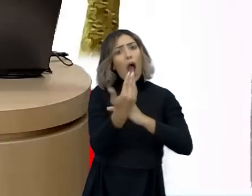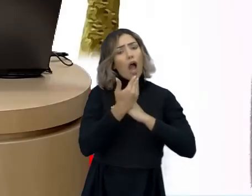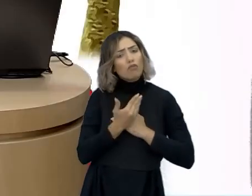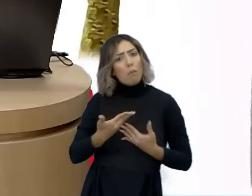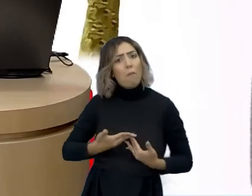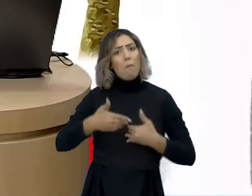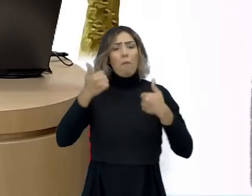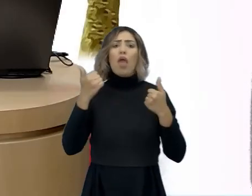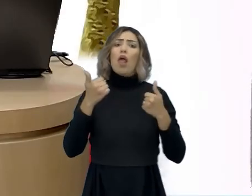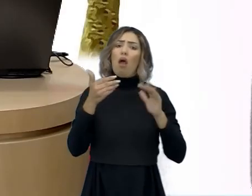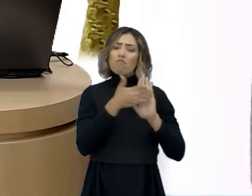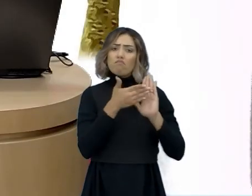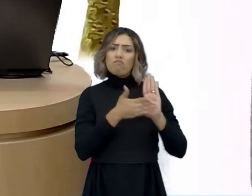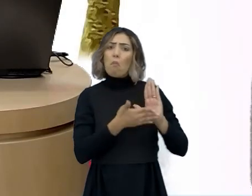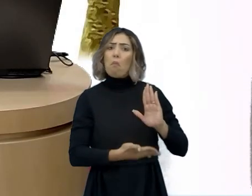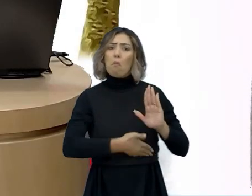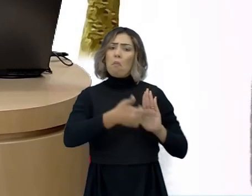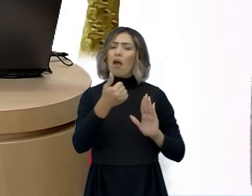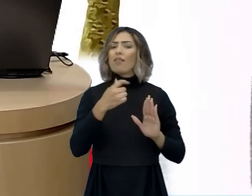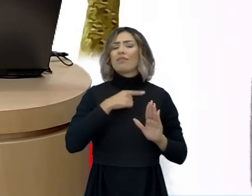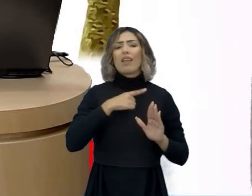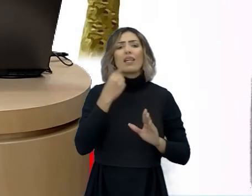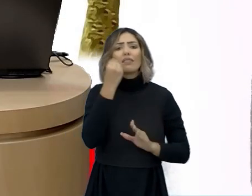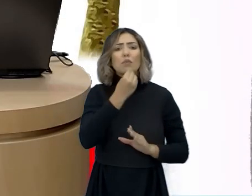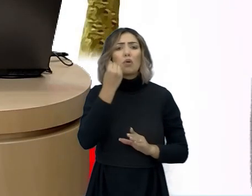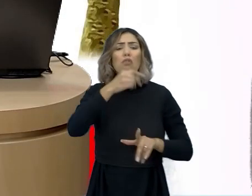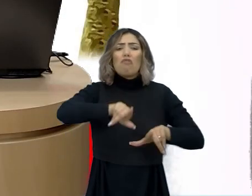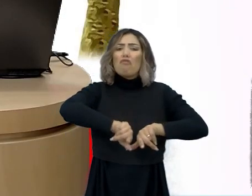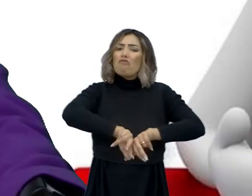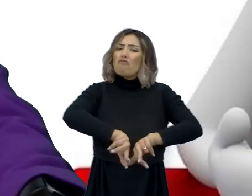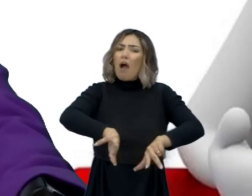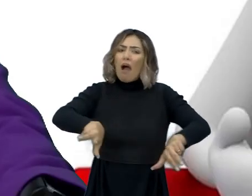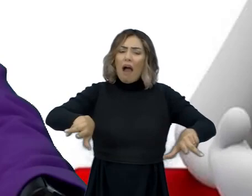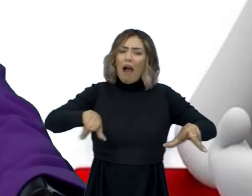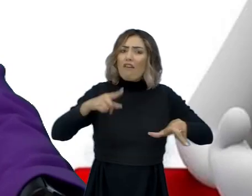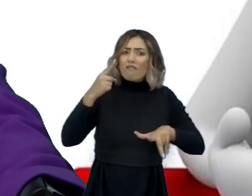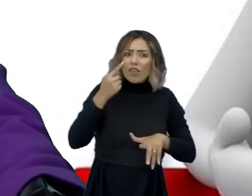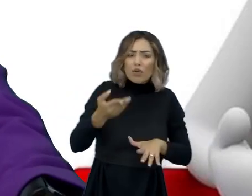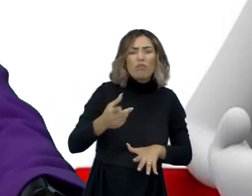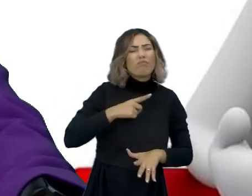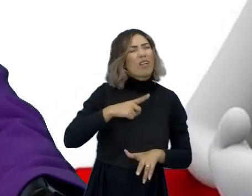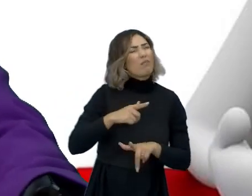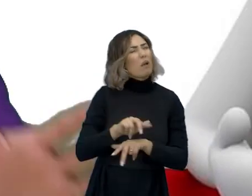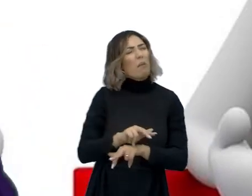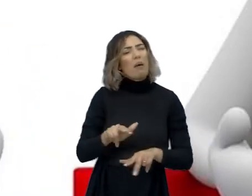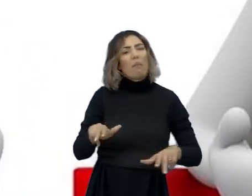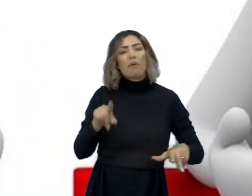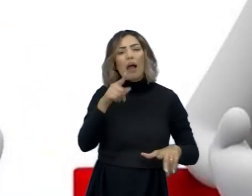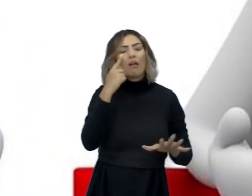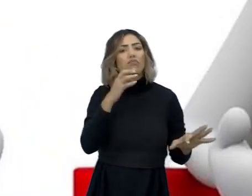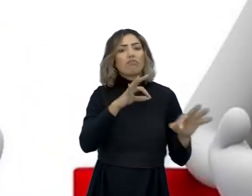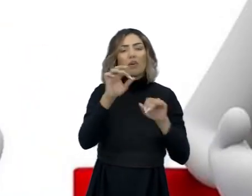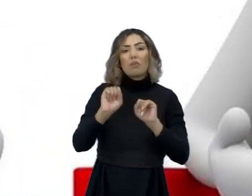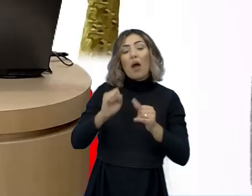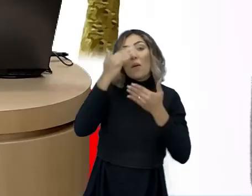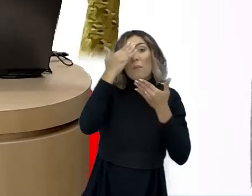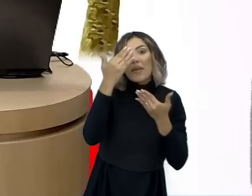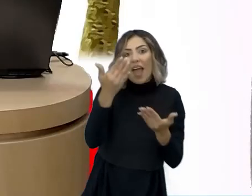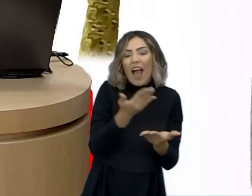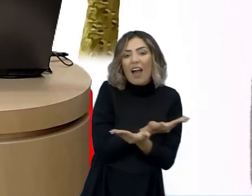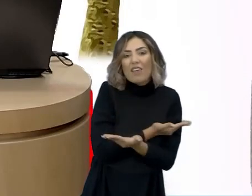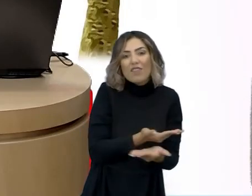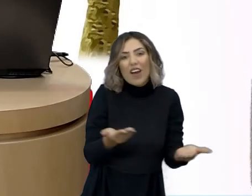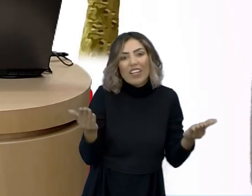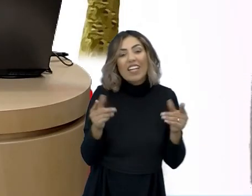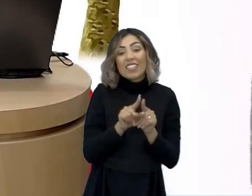Com certeza. Tem vários desses simuladores, viu, Roberta? Tem muita coisa aí que vocês podem apreciar, tá bom? Muito obrigada por tudo.